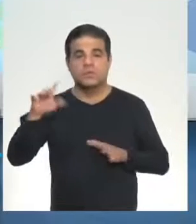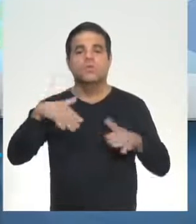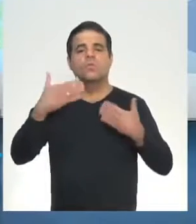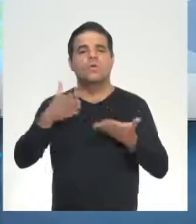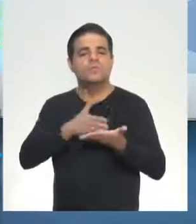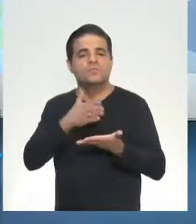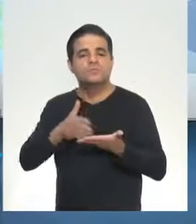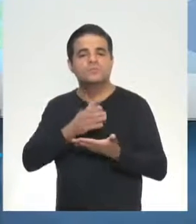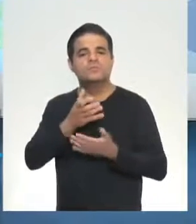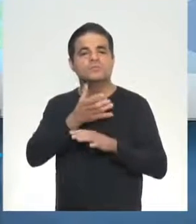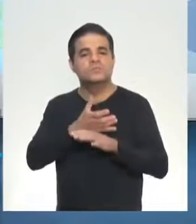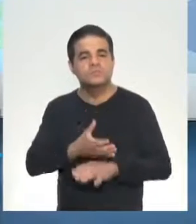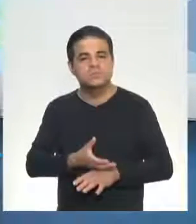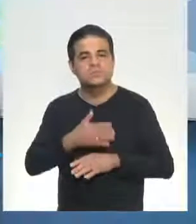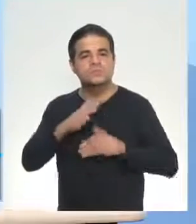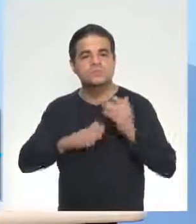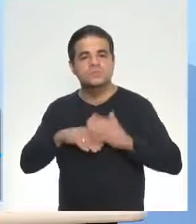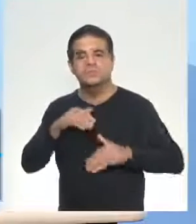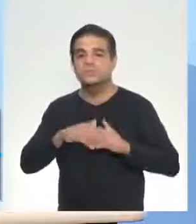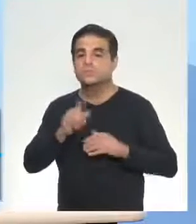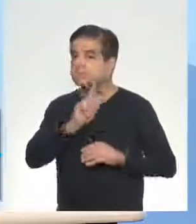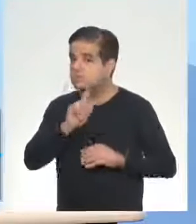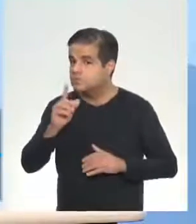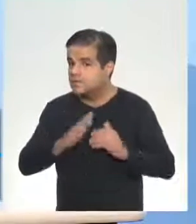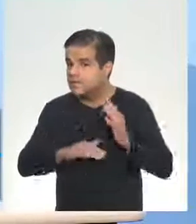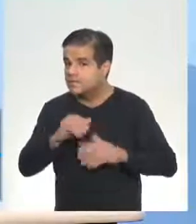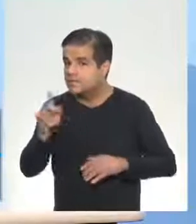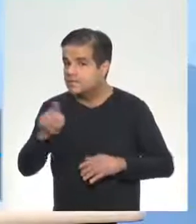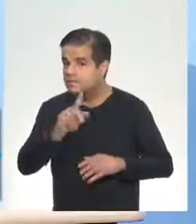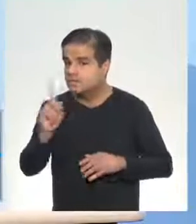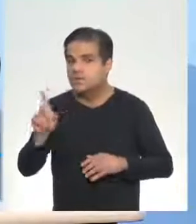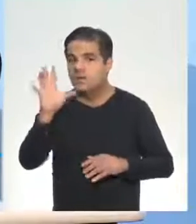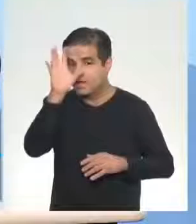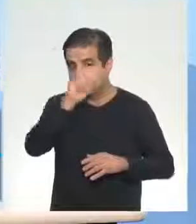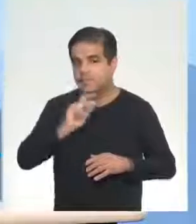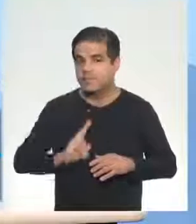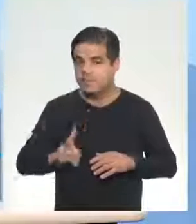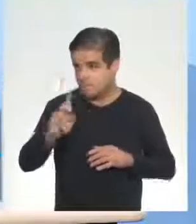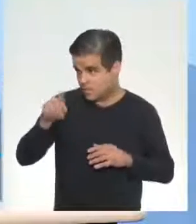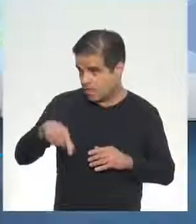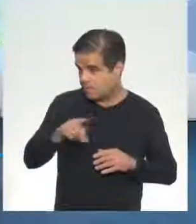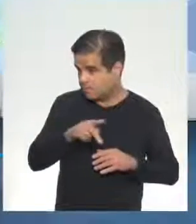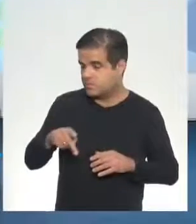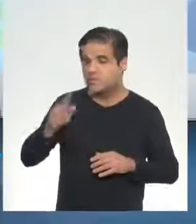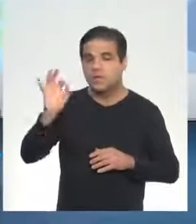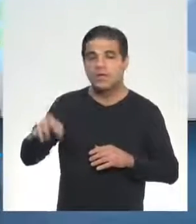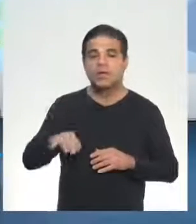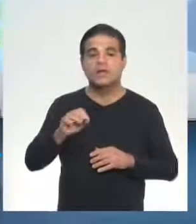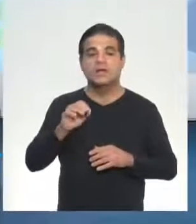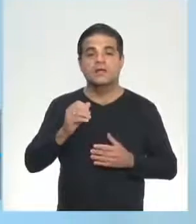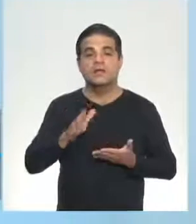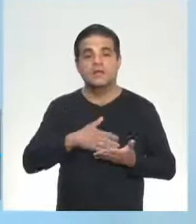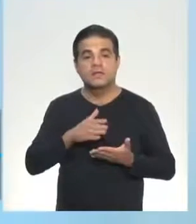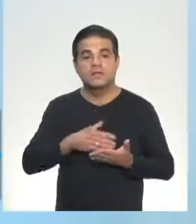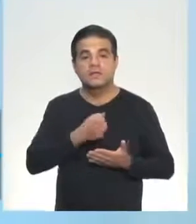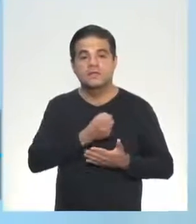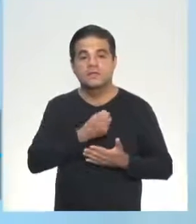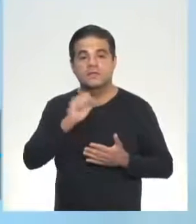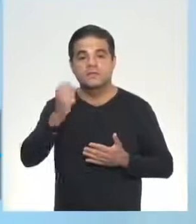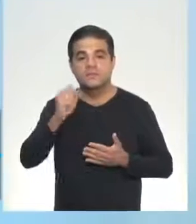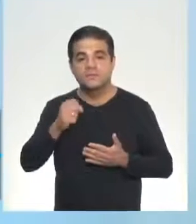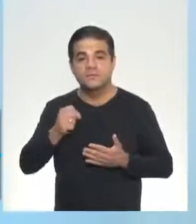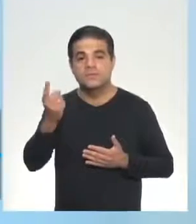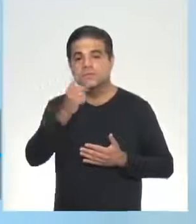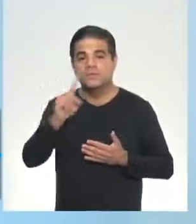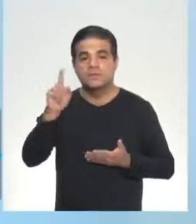página está no currículo em ação, por favor? Não é o currículo em ação, é aprender sempre, né, Elaine? Isso, a lição 8, tá? É